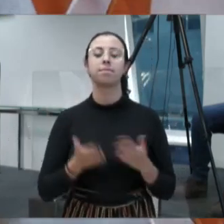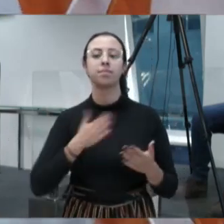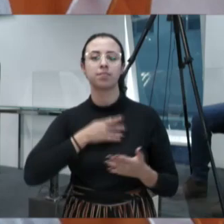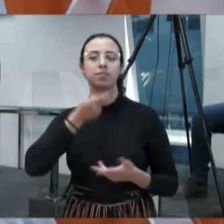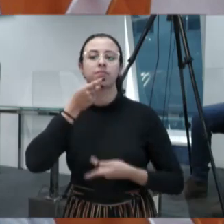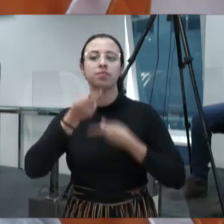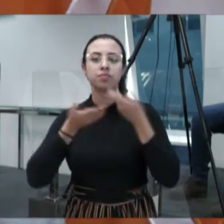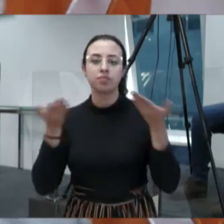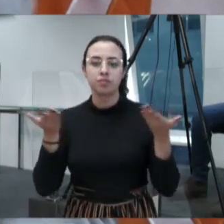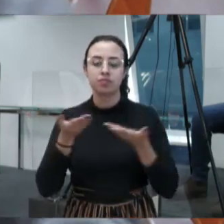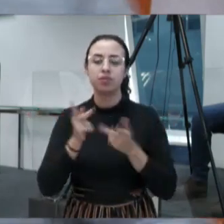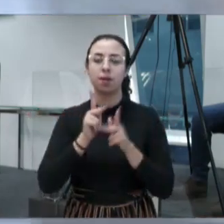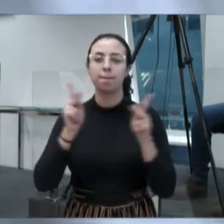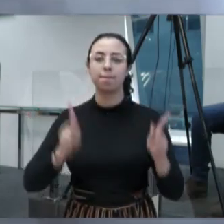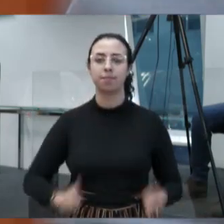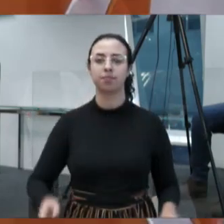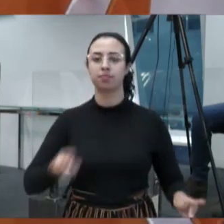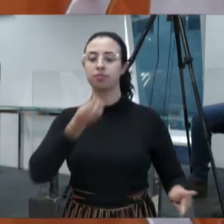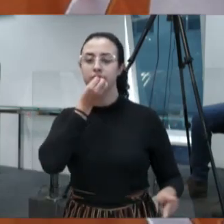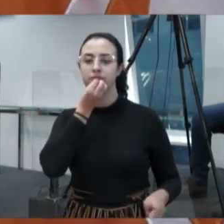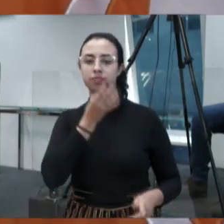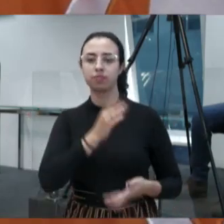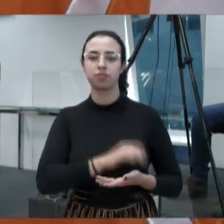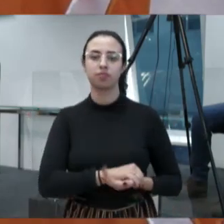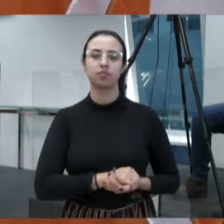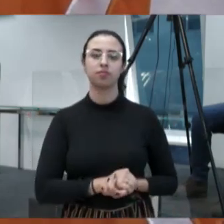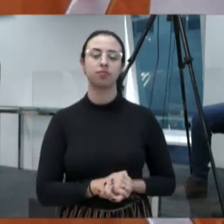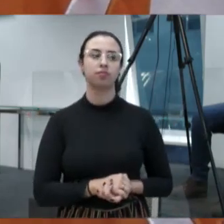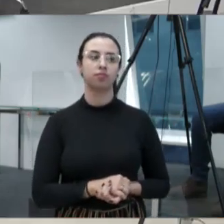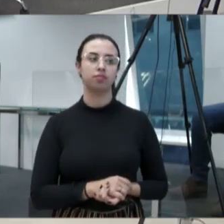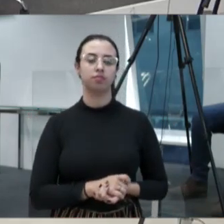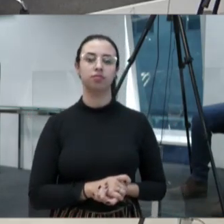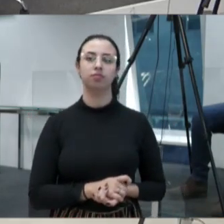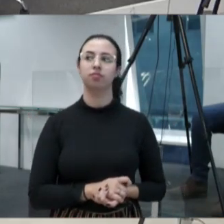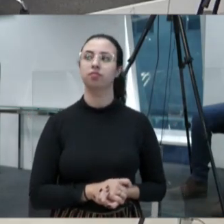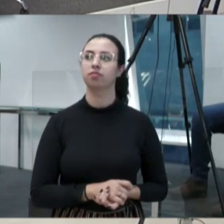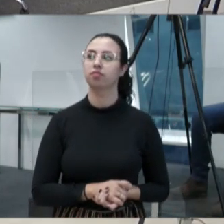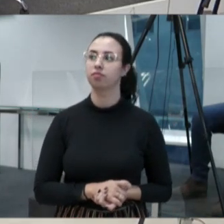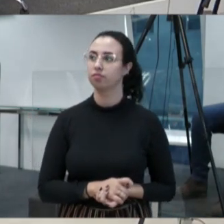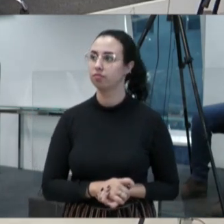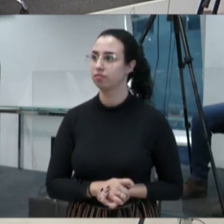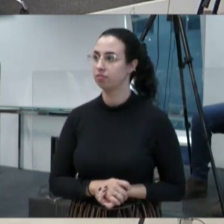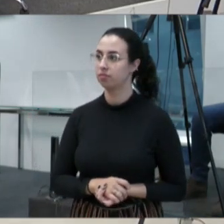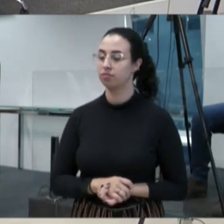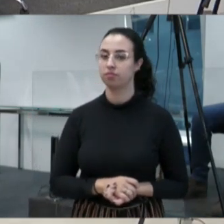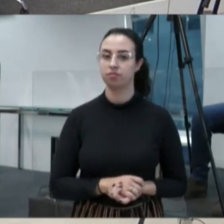minhas palavras, tarde de hoje, paz e bem. Obrigado, vereador Wesley Jarbas. Na sequência, 12